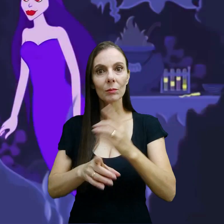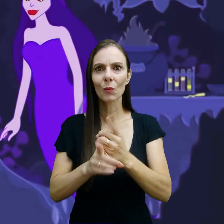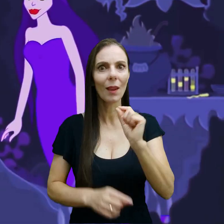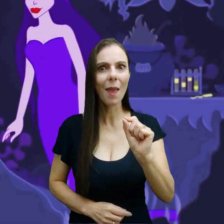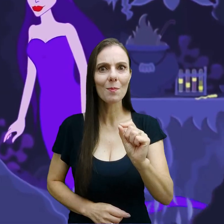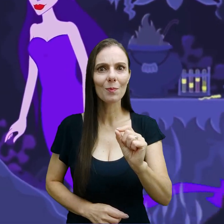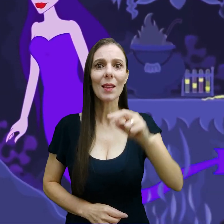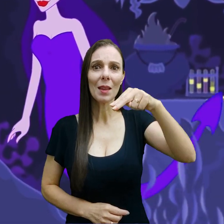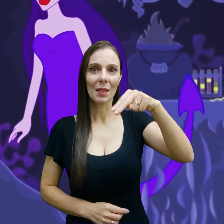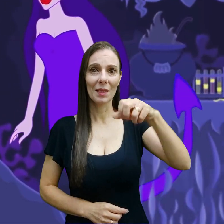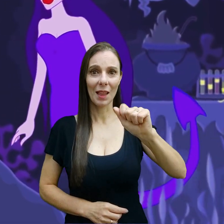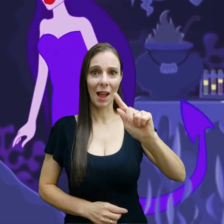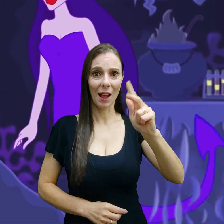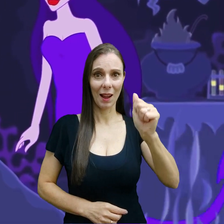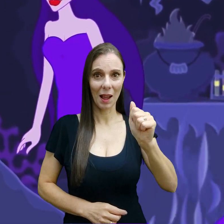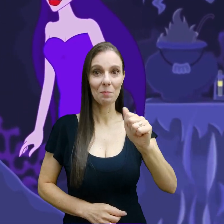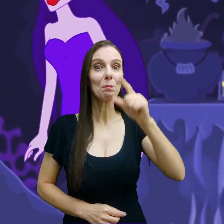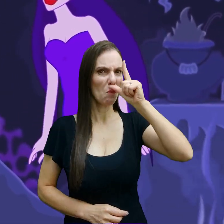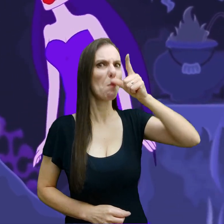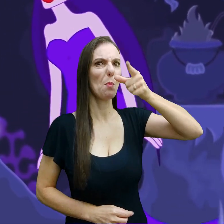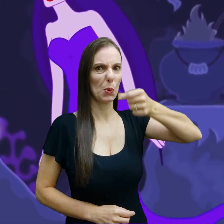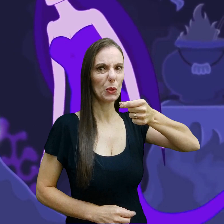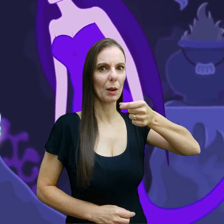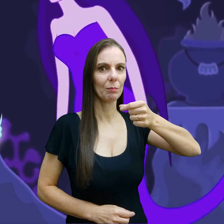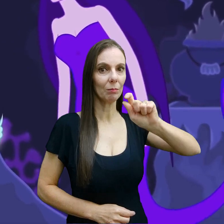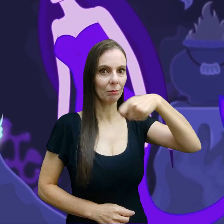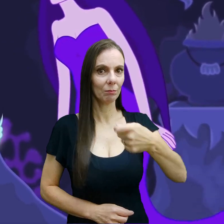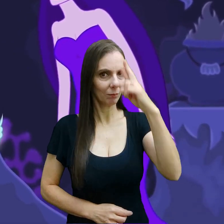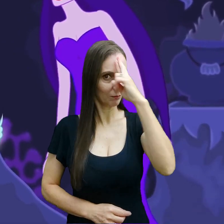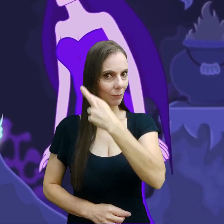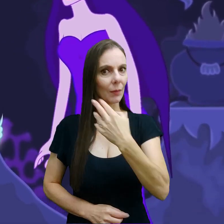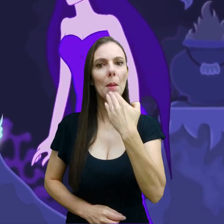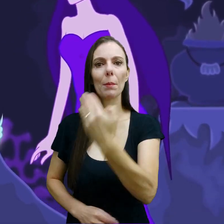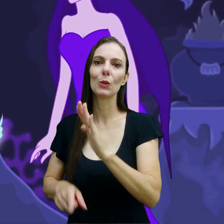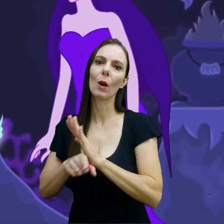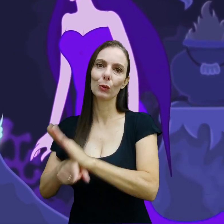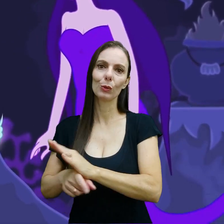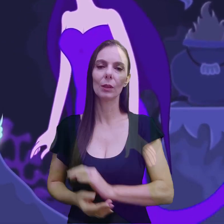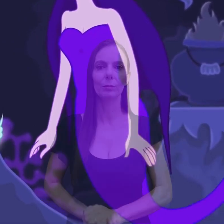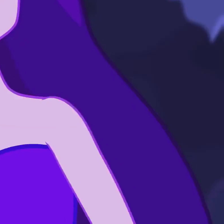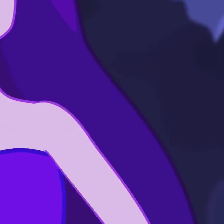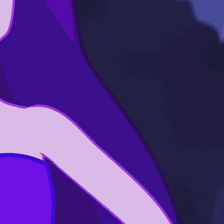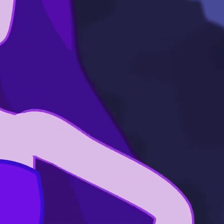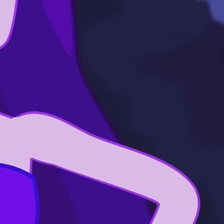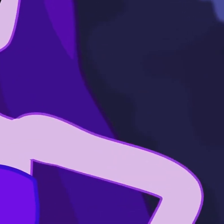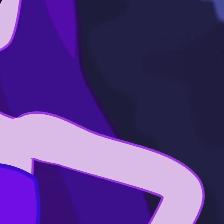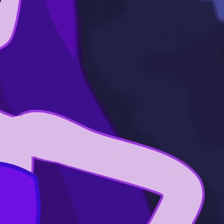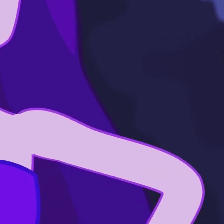Ariel encontrou Naga, a bruxa dos mares, e pediu ajuda.